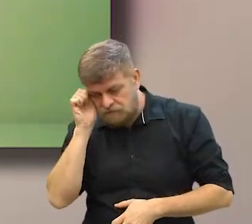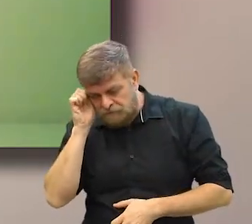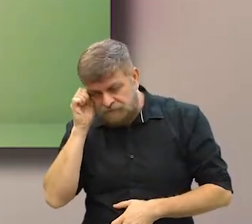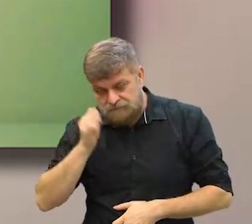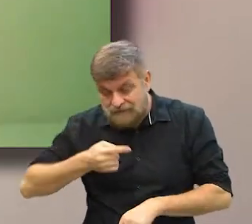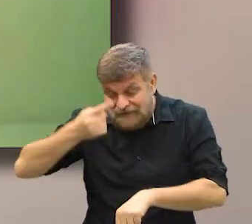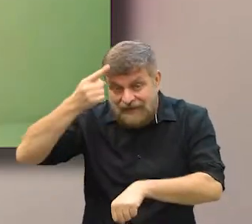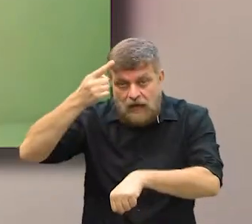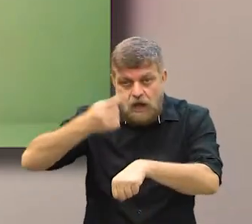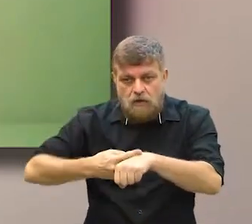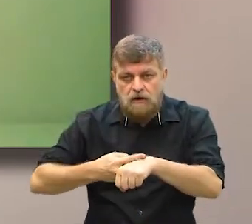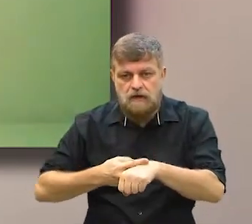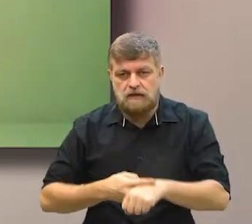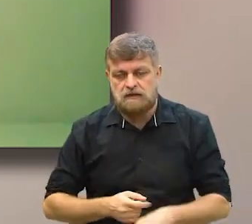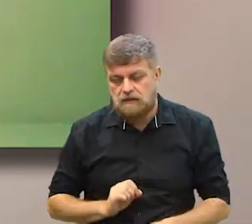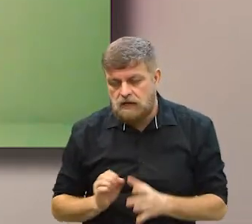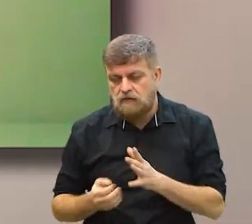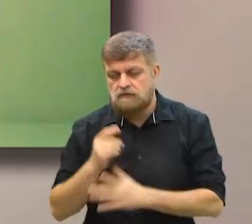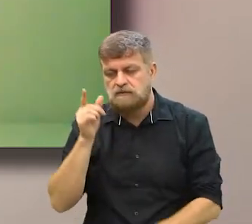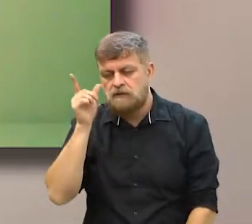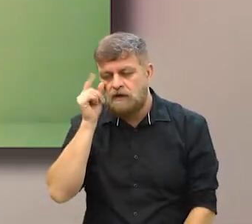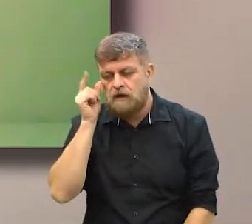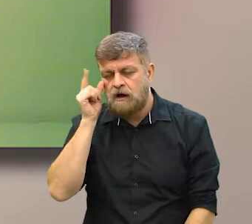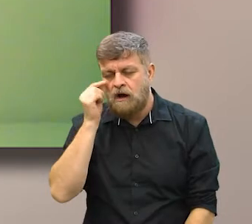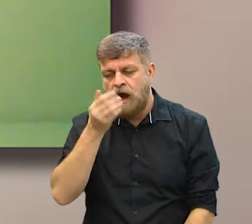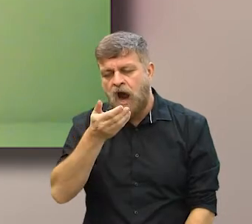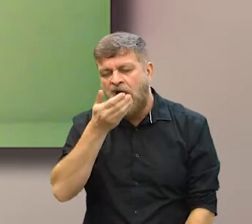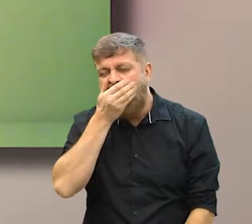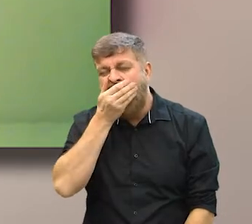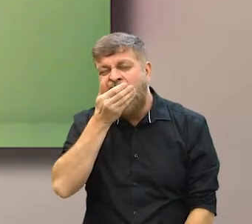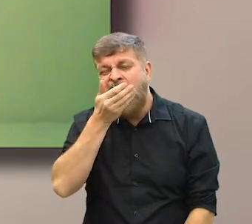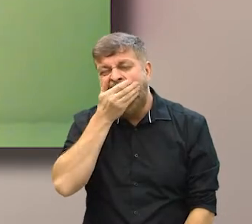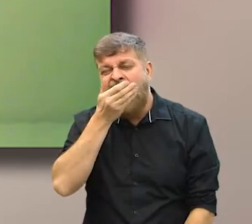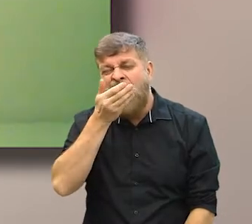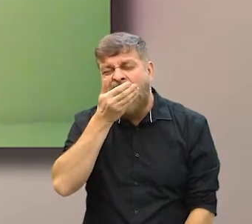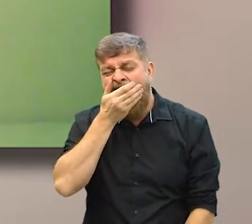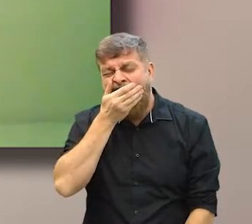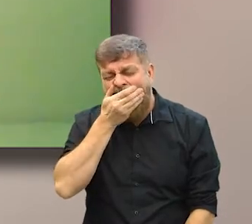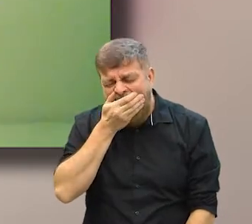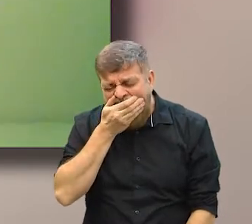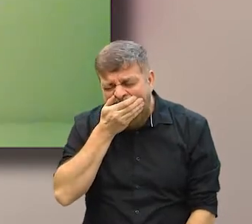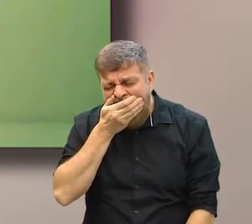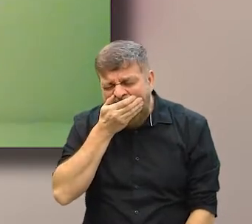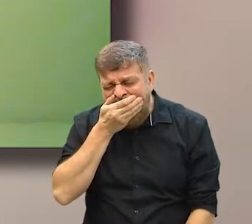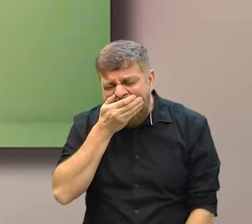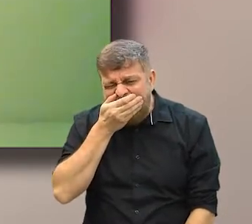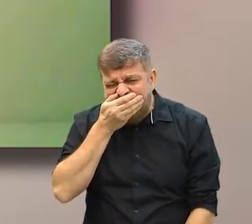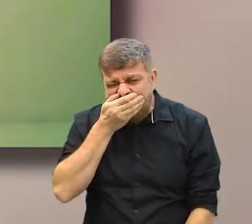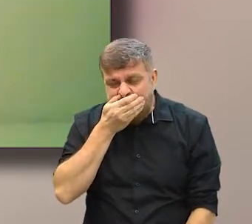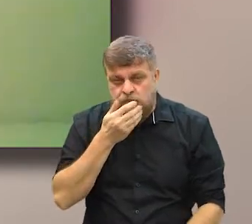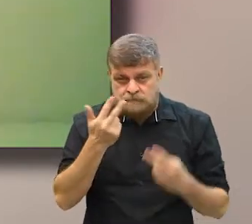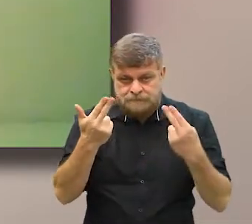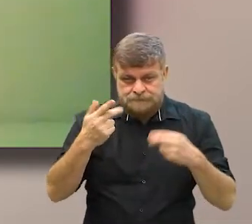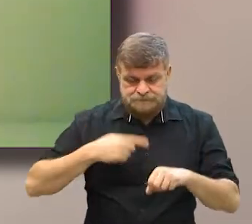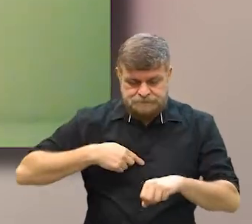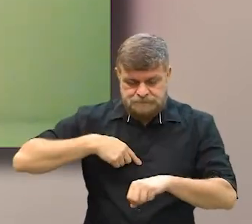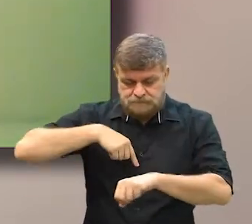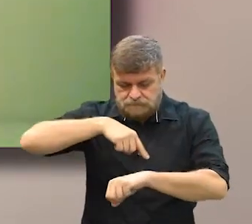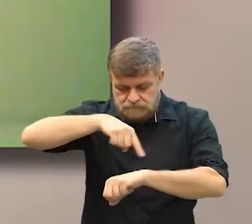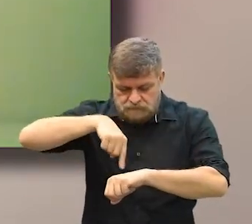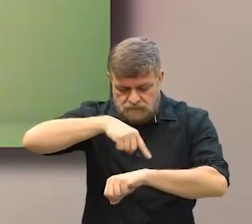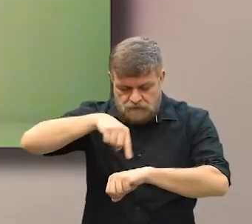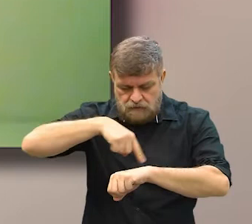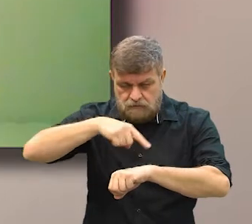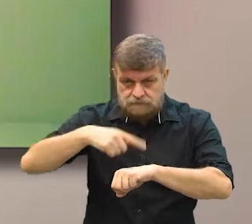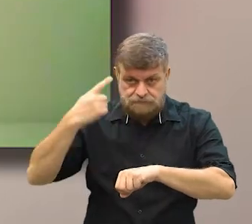noite, mas também a que horas esse sono tem que acontecer. É como se fosse um relógio cheio de rodas